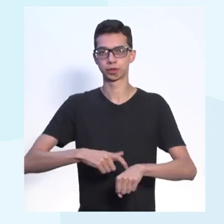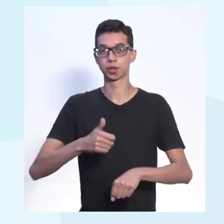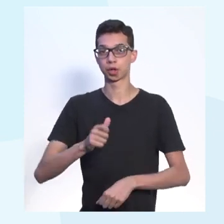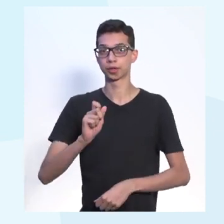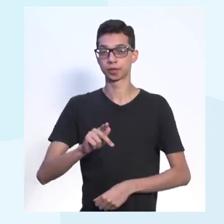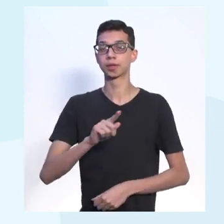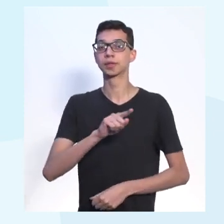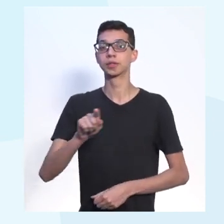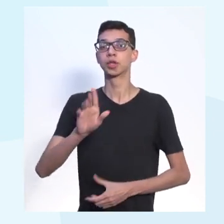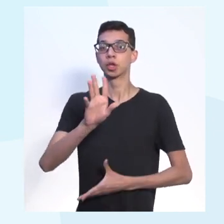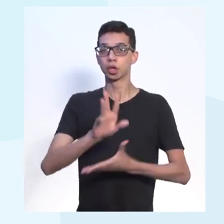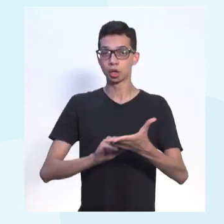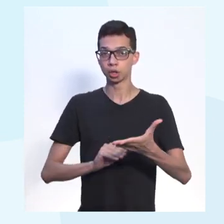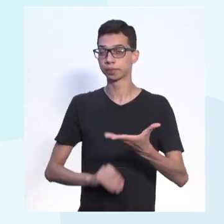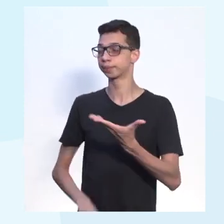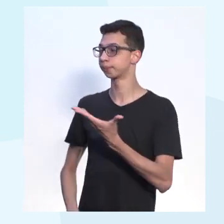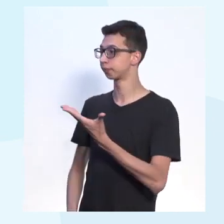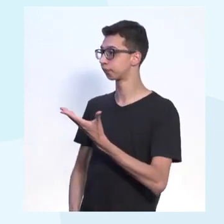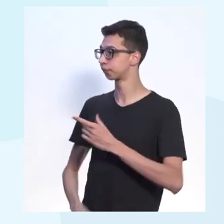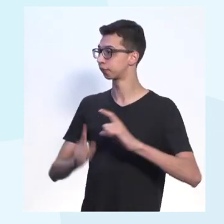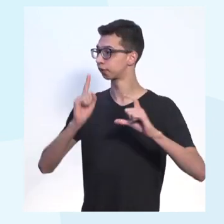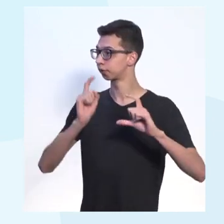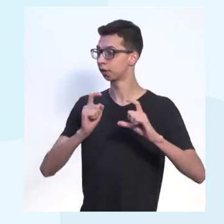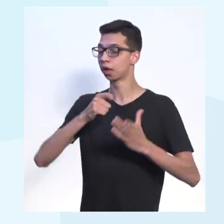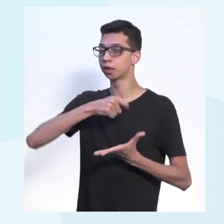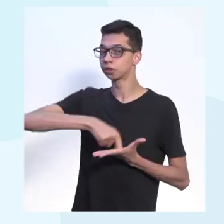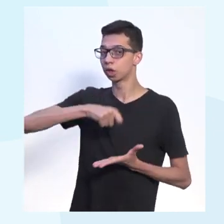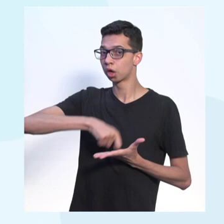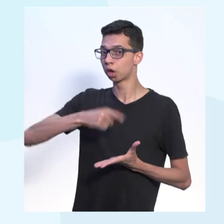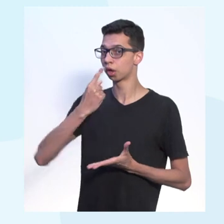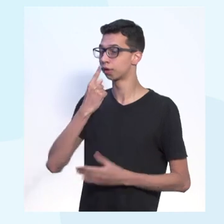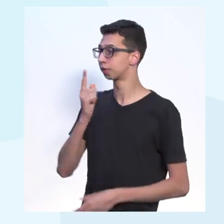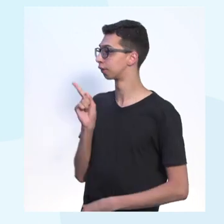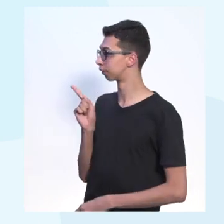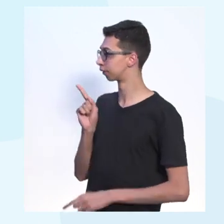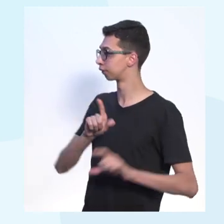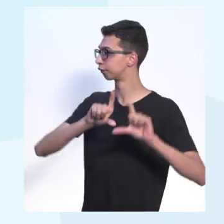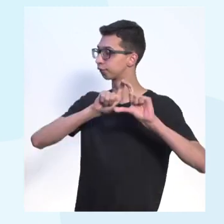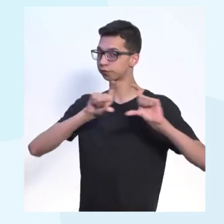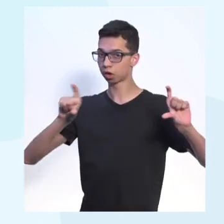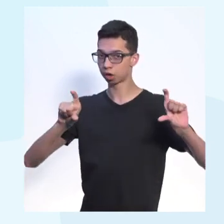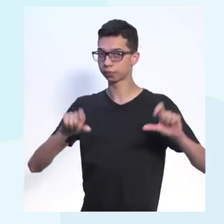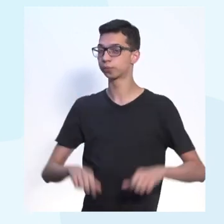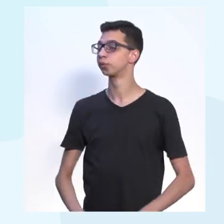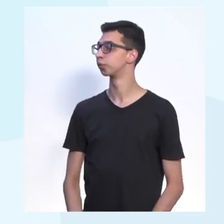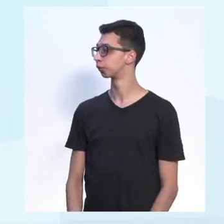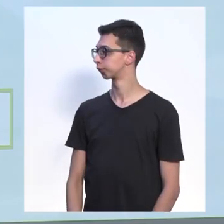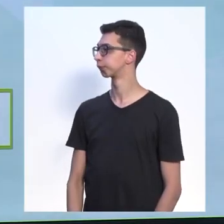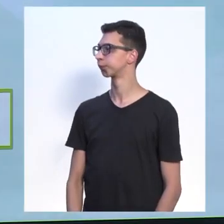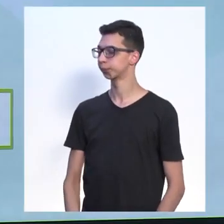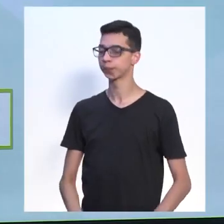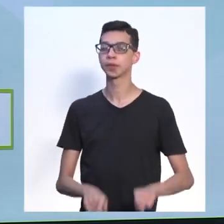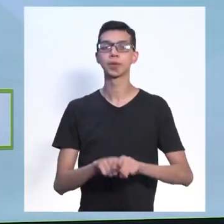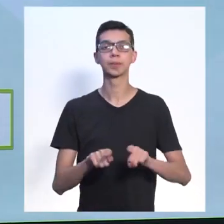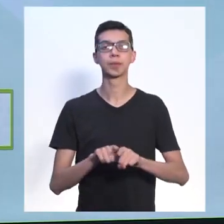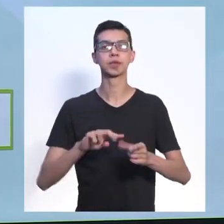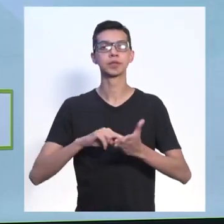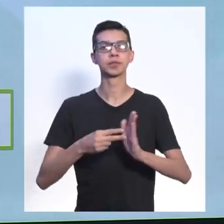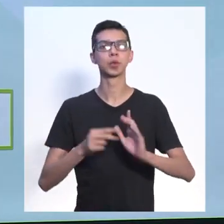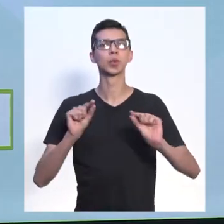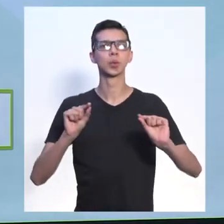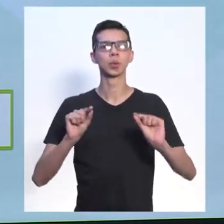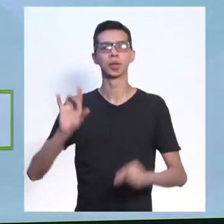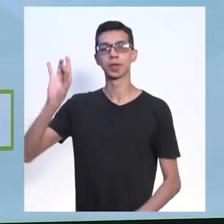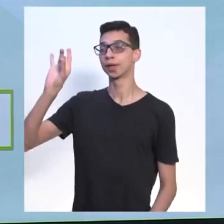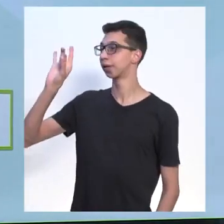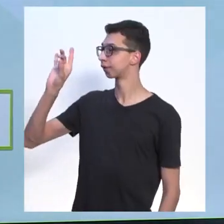o print, anotem isso, tanto a fórmula, quanto o que significa